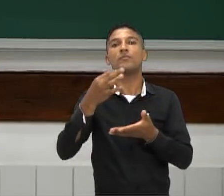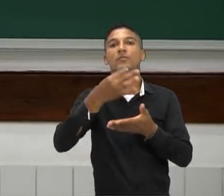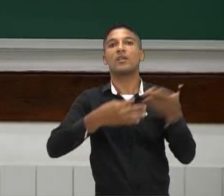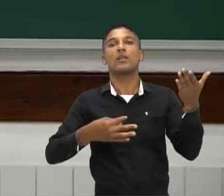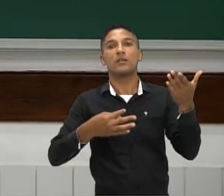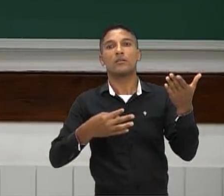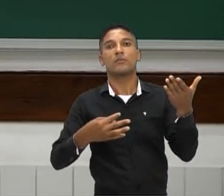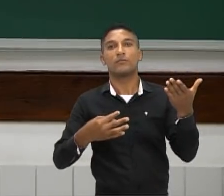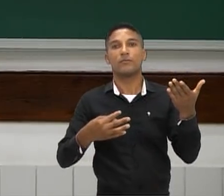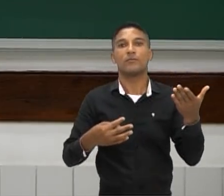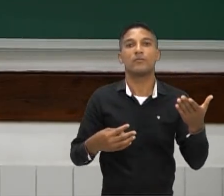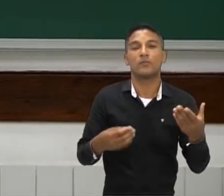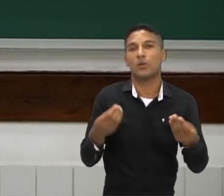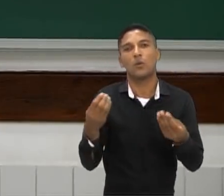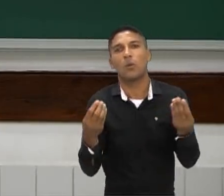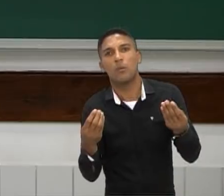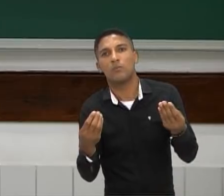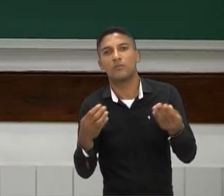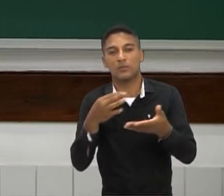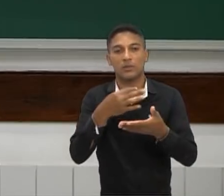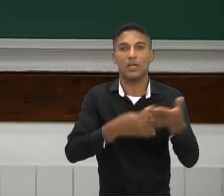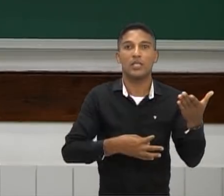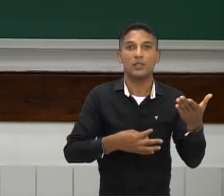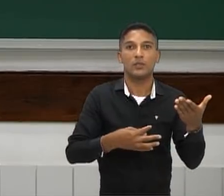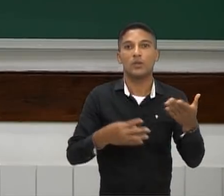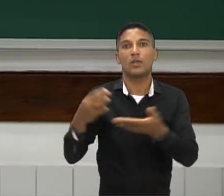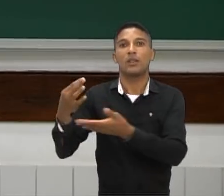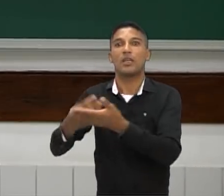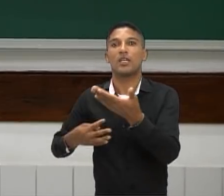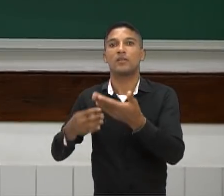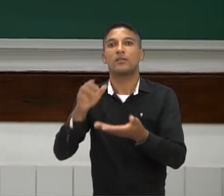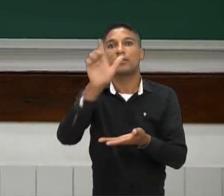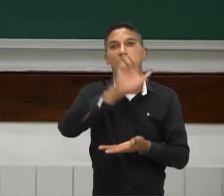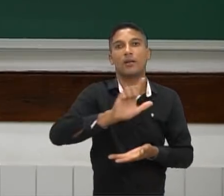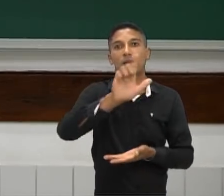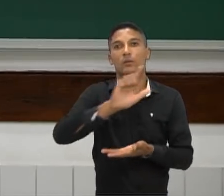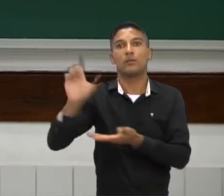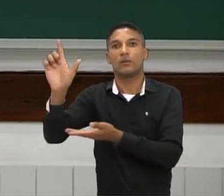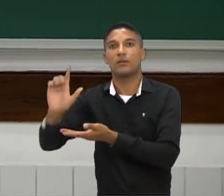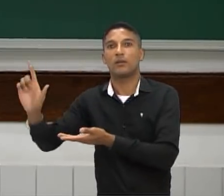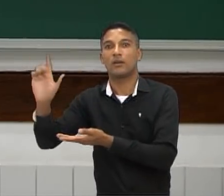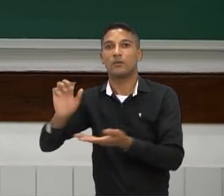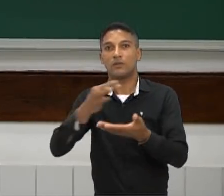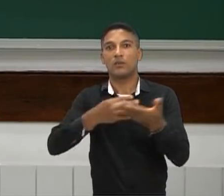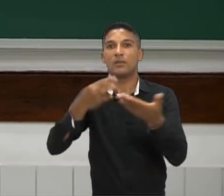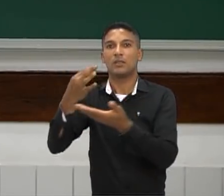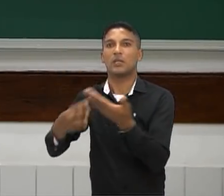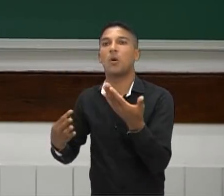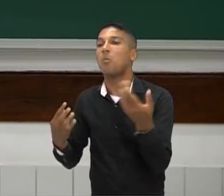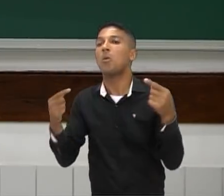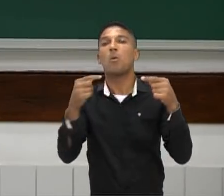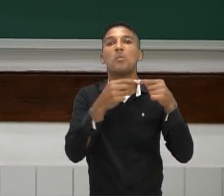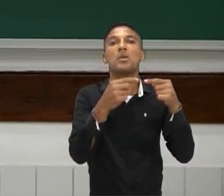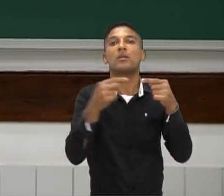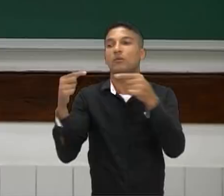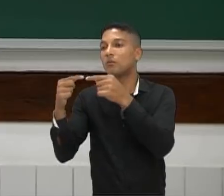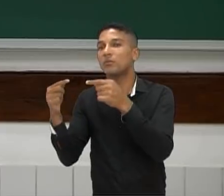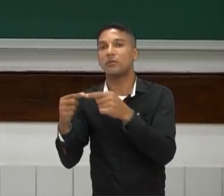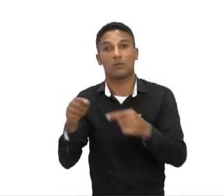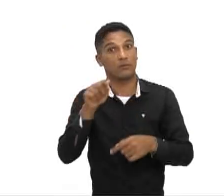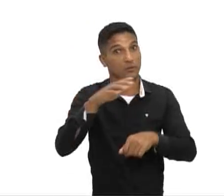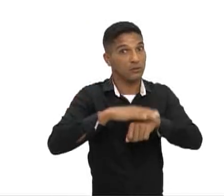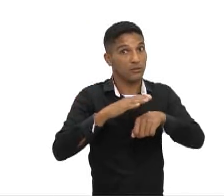texto? De que forma que há um diálogo com outros textos da literatura? Eu vou dar um tempo para vocês pensarem e responderem a essa questão.